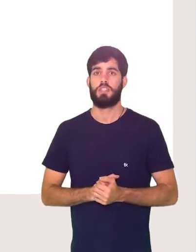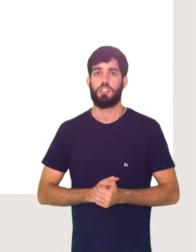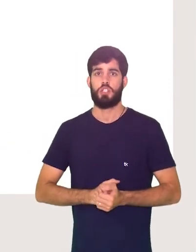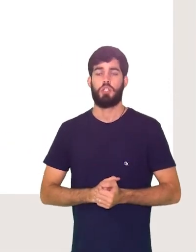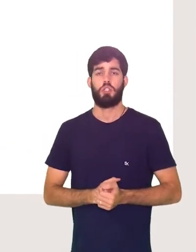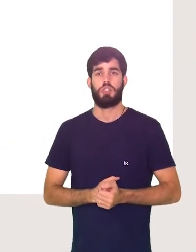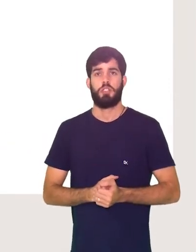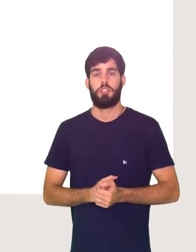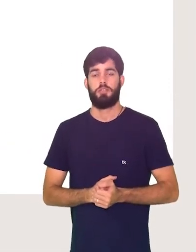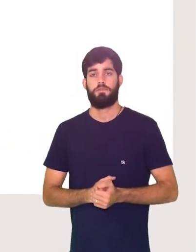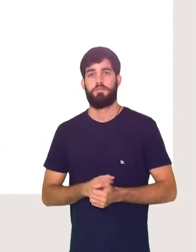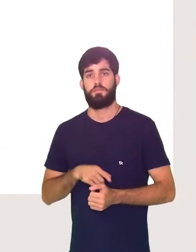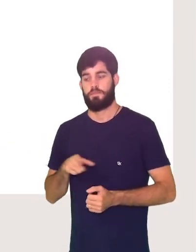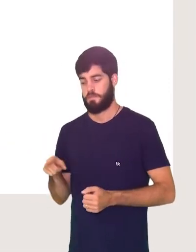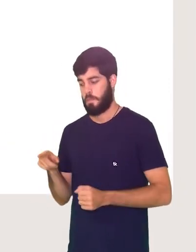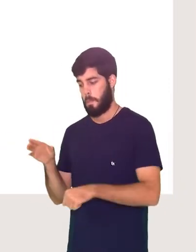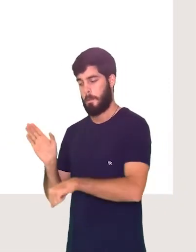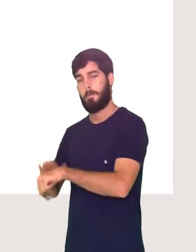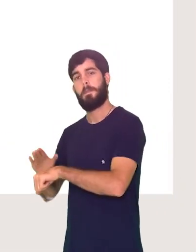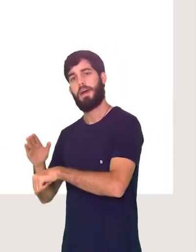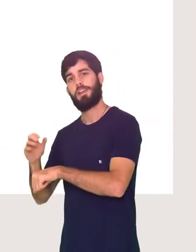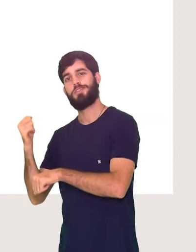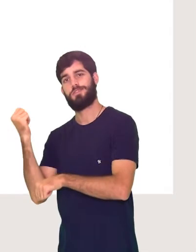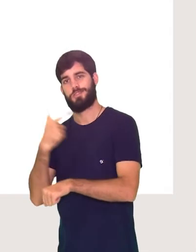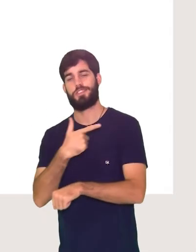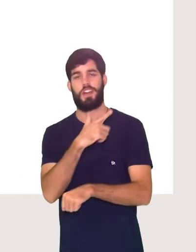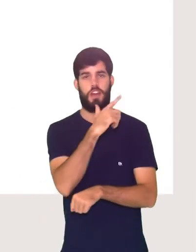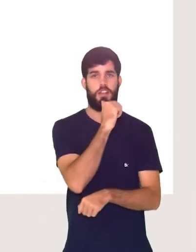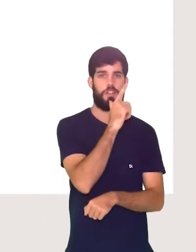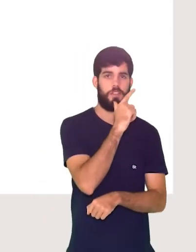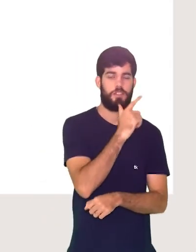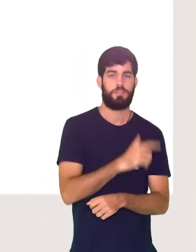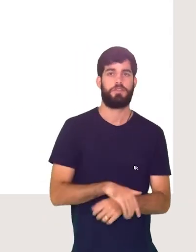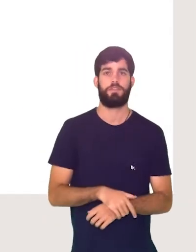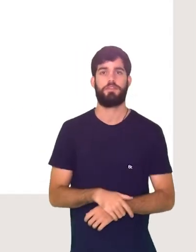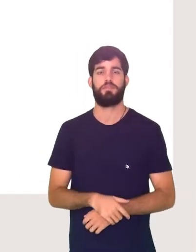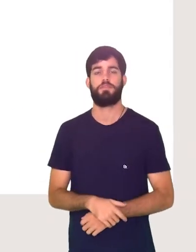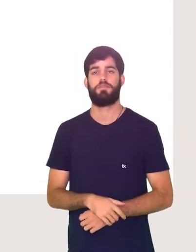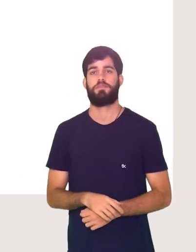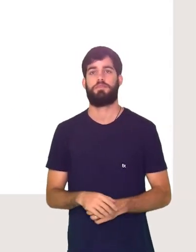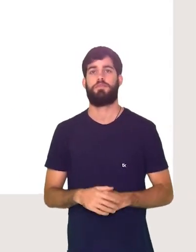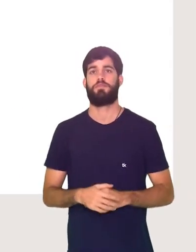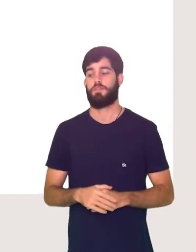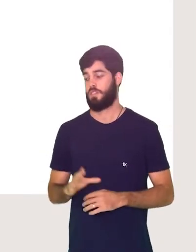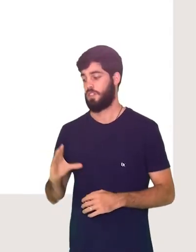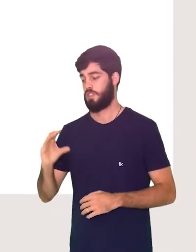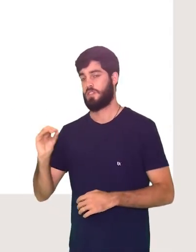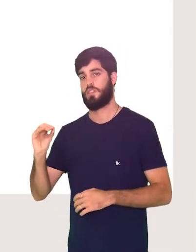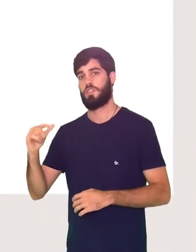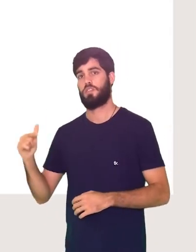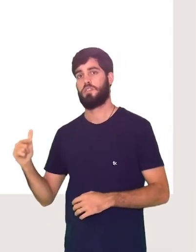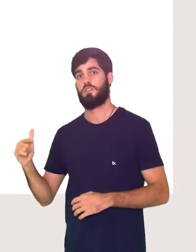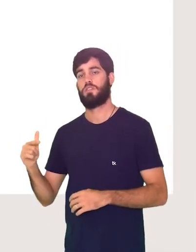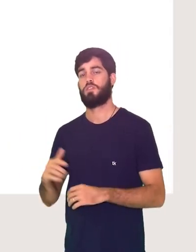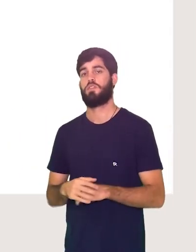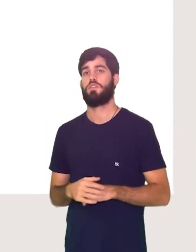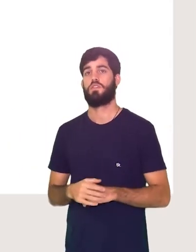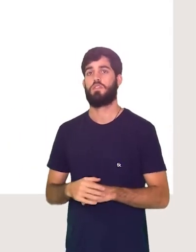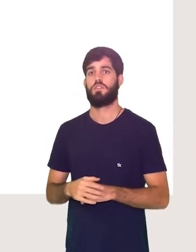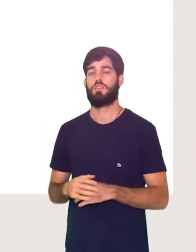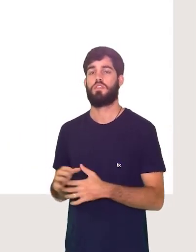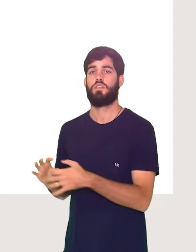temperatura de fusão do CO2 é maior do que a da água, pois, diferentemente da água, a molécula de CO2 apresenta fortes